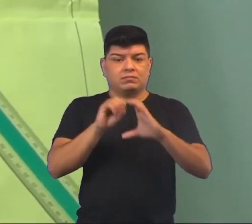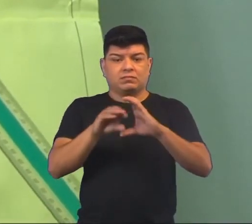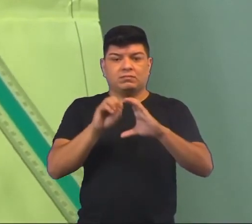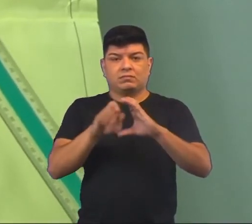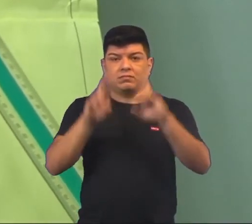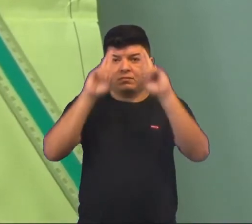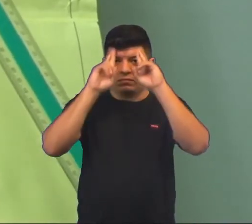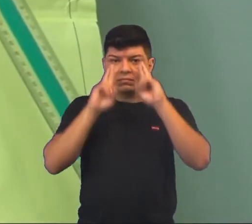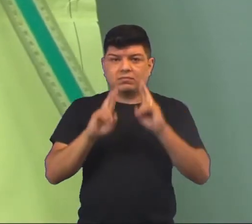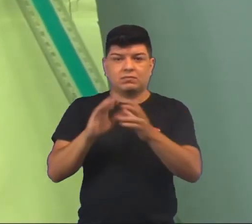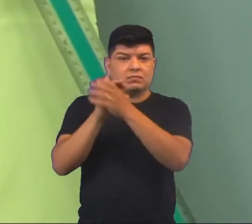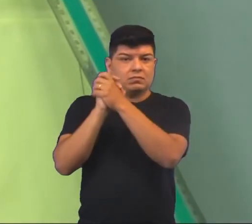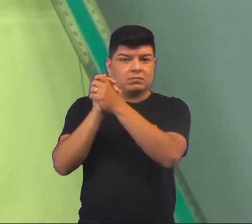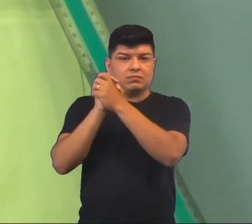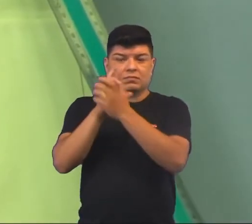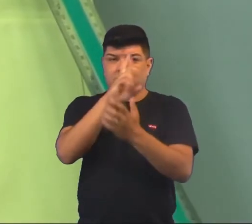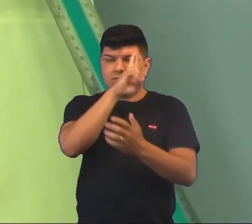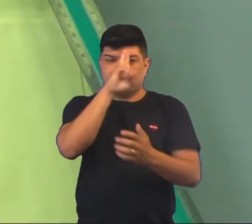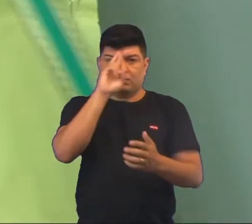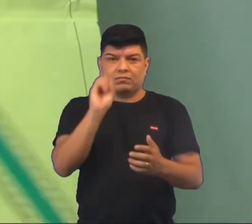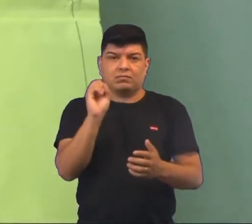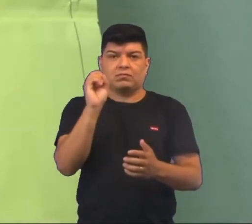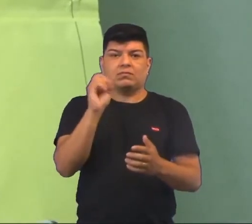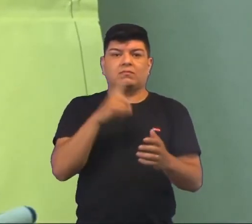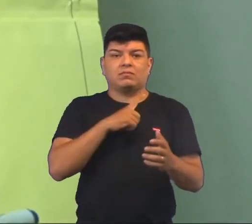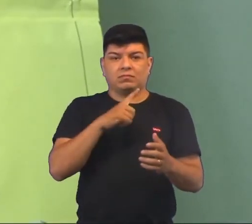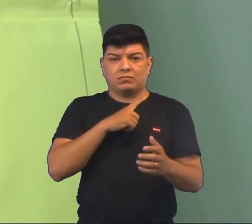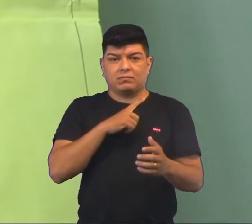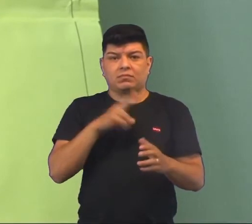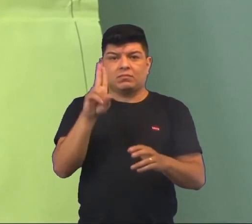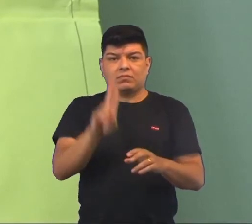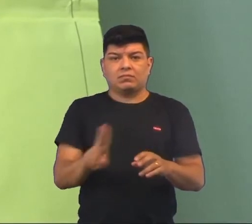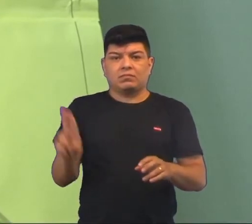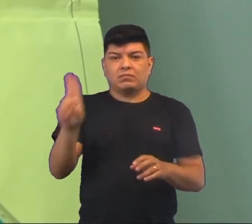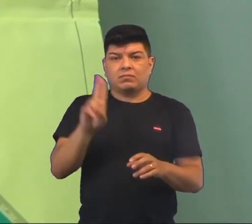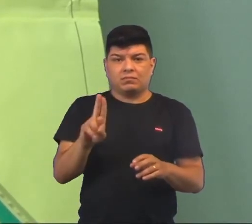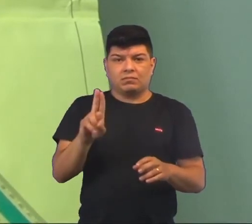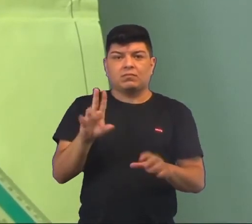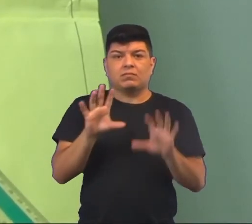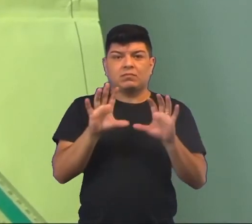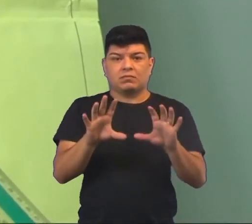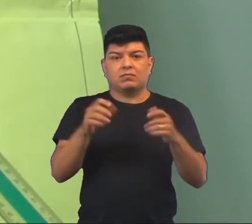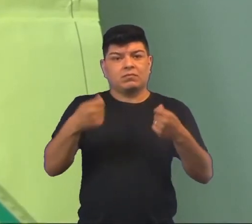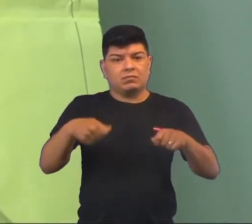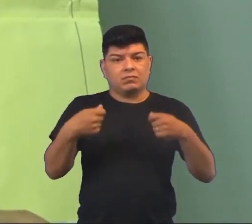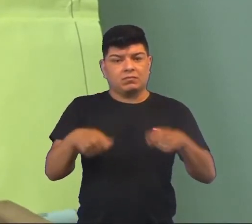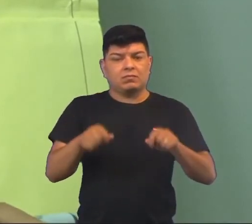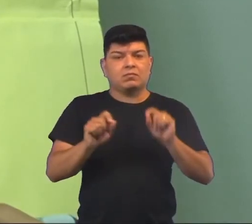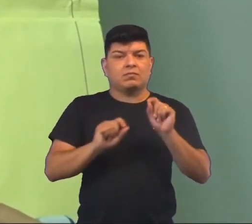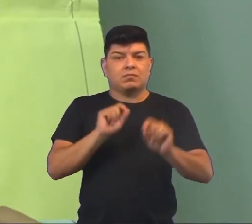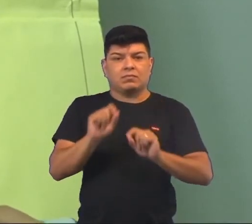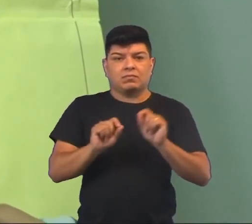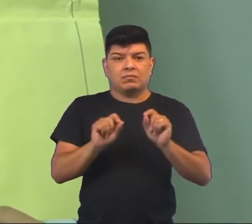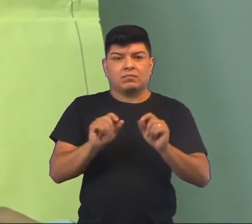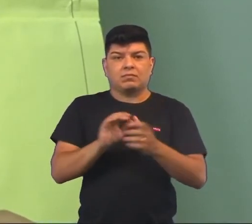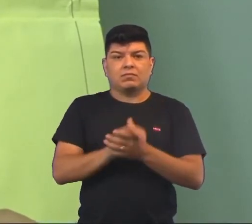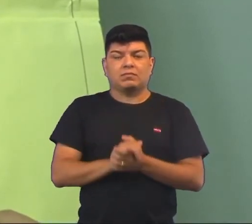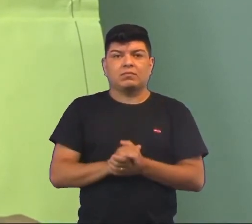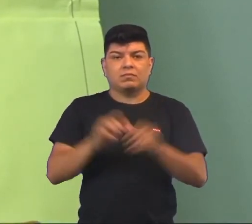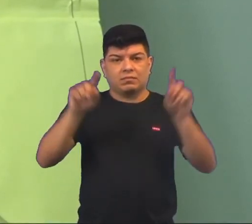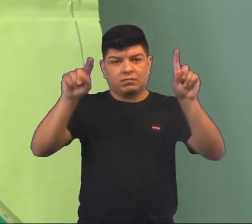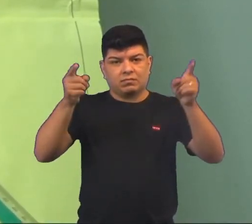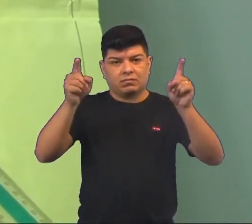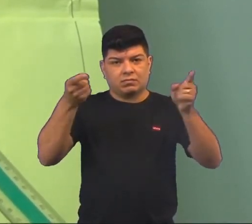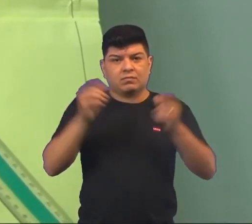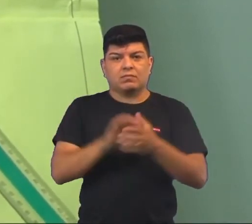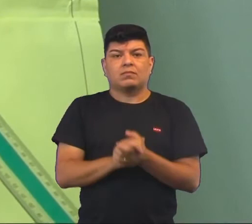Globo respeitar e aplaudir a história que ele construiu. A utilização das aspas foi necessária para... Essas aspas aqui, ó, no início,